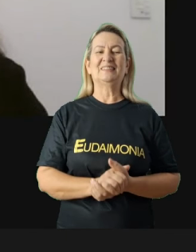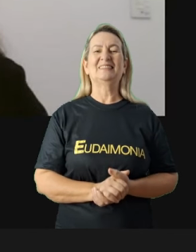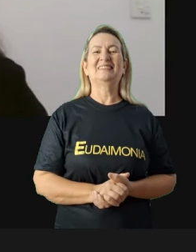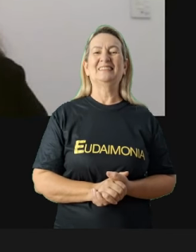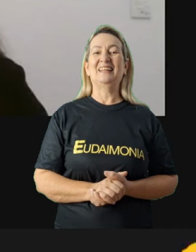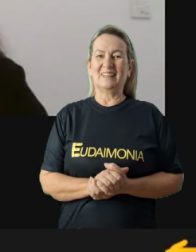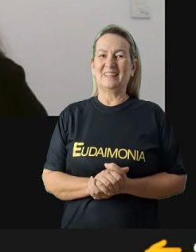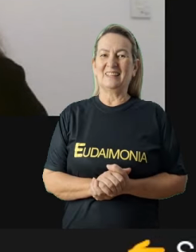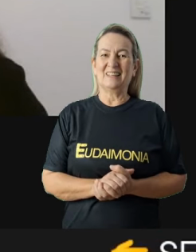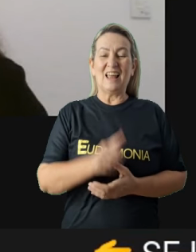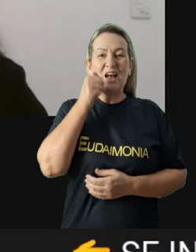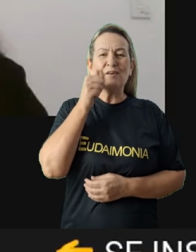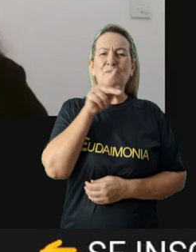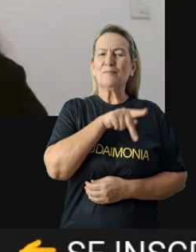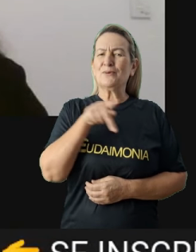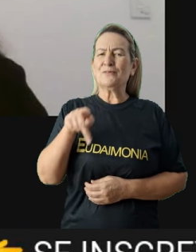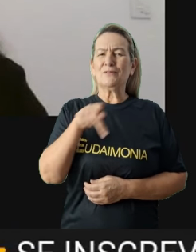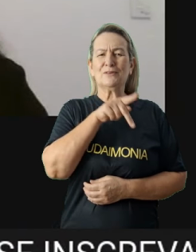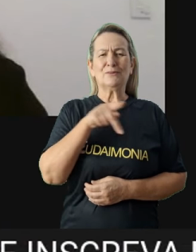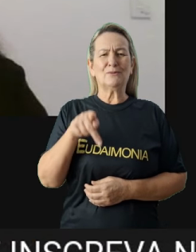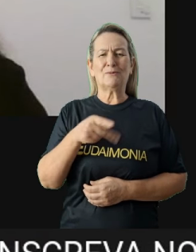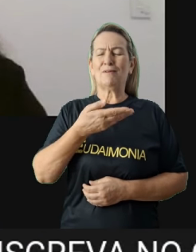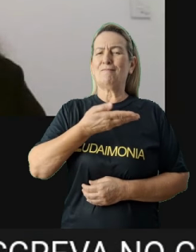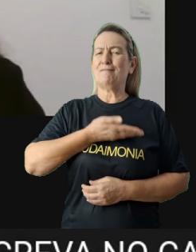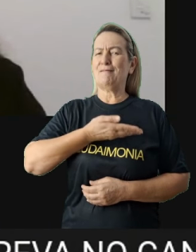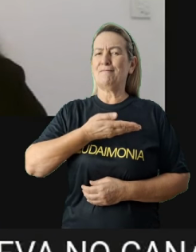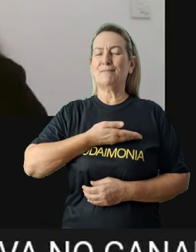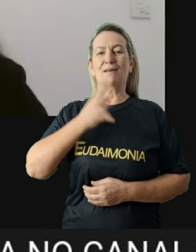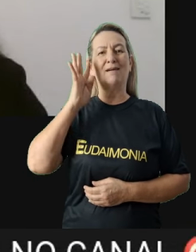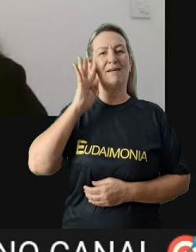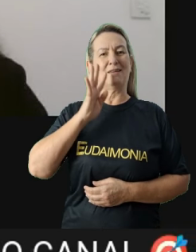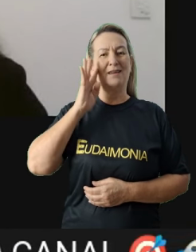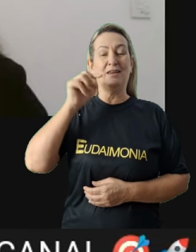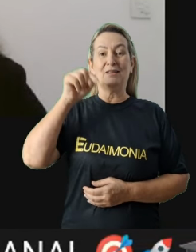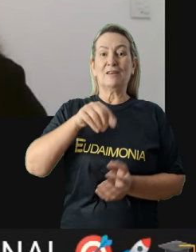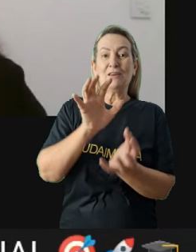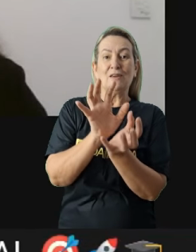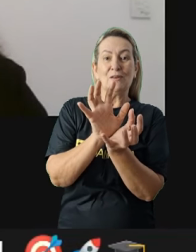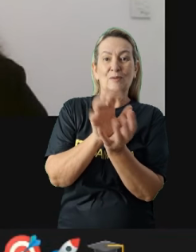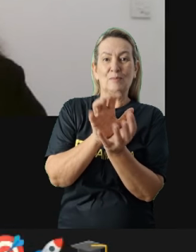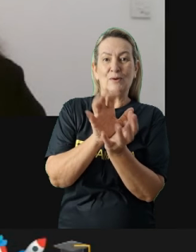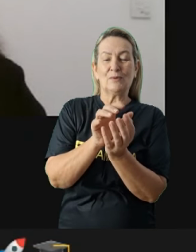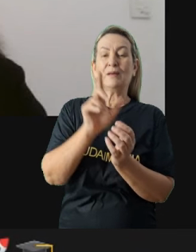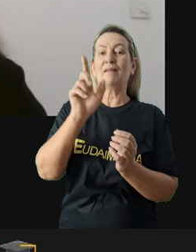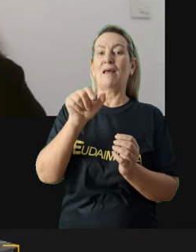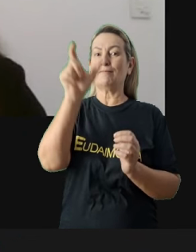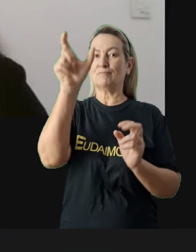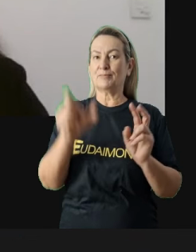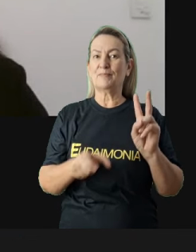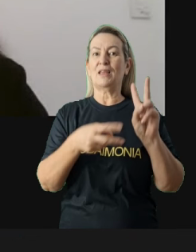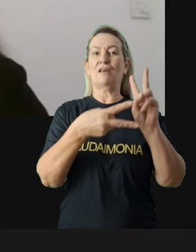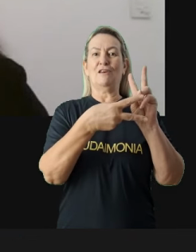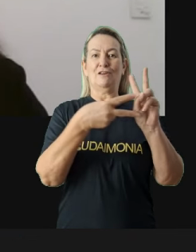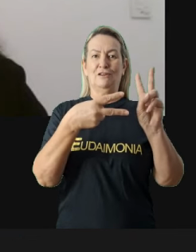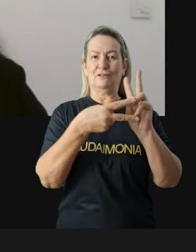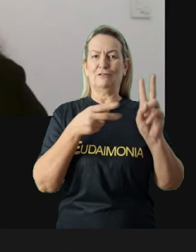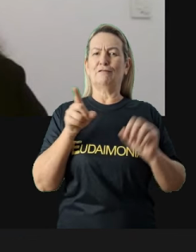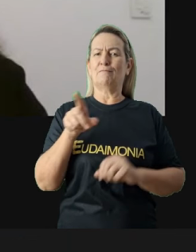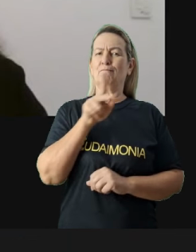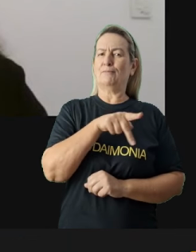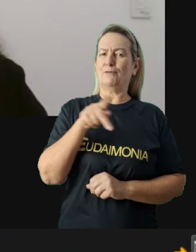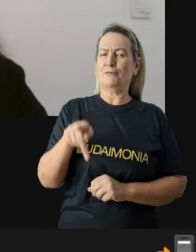lá do Raízes, tem a galera aí, ó. Dá tchau pra essa galera aí, ó. Professora Josivânia, professora Isis, ela é uma